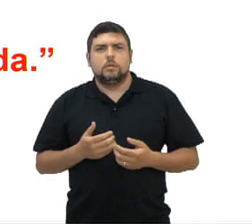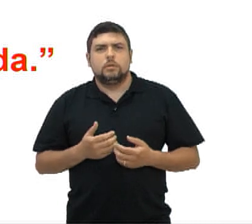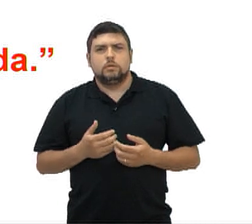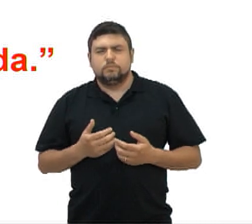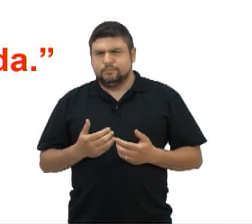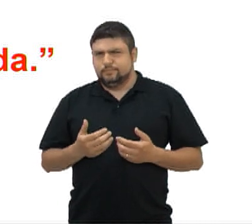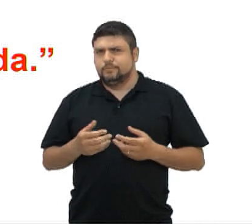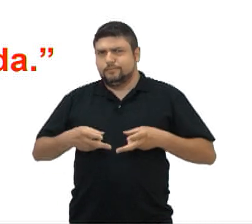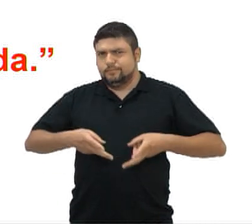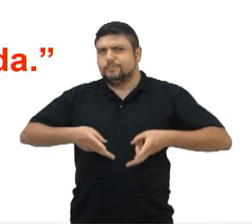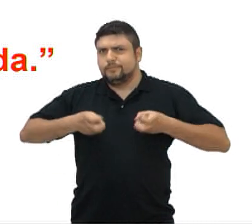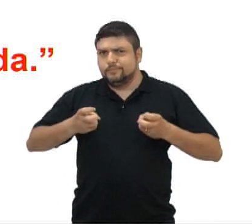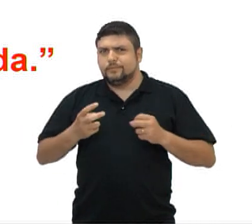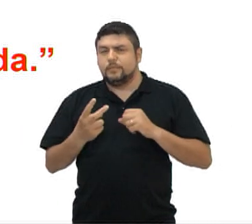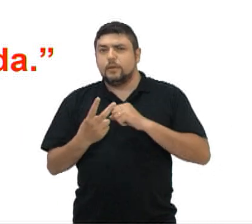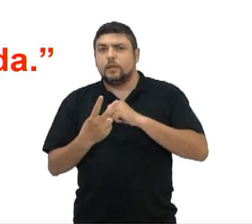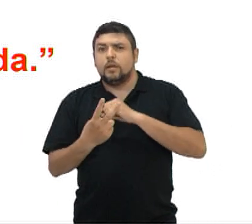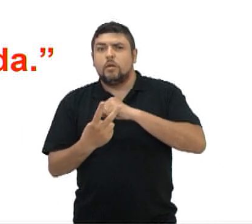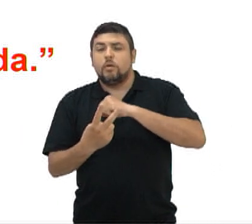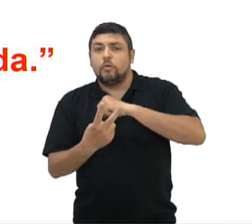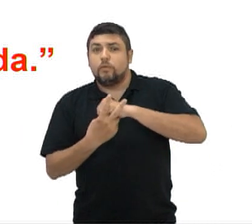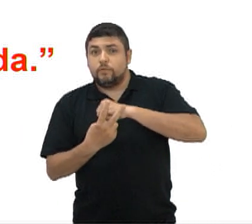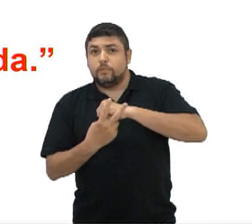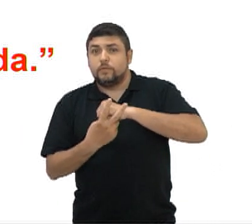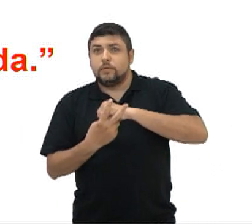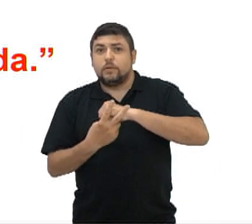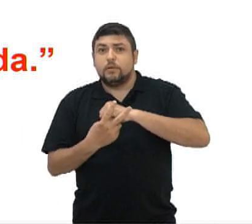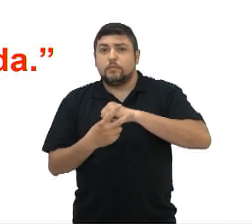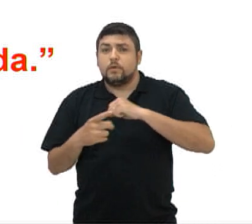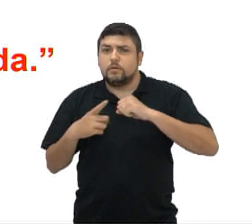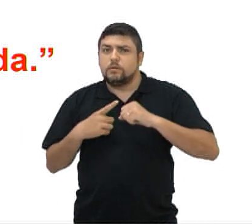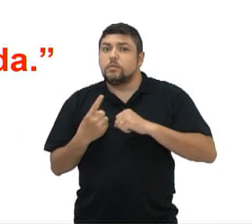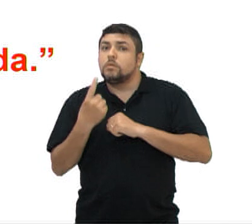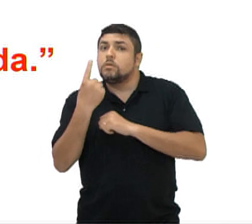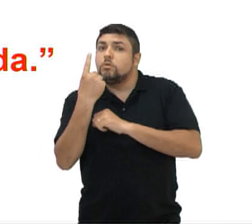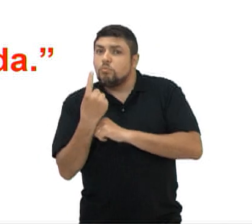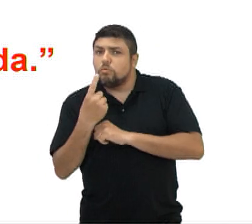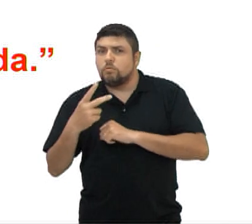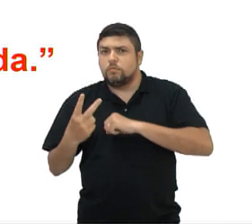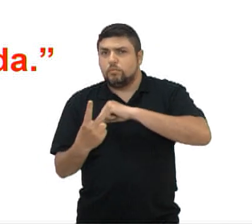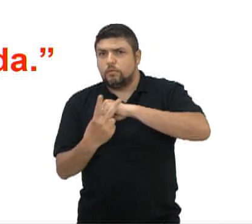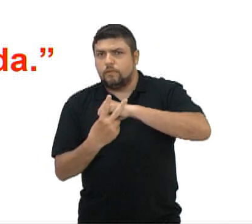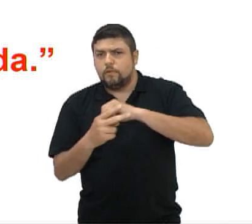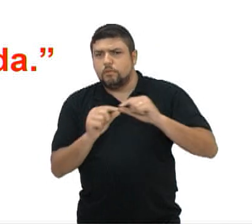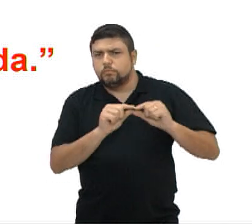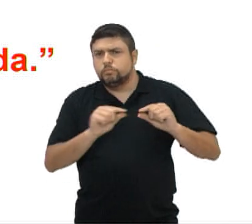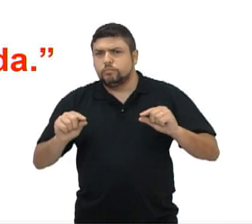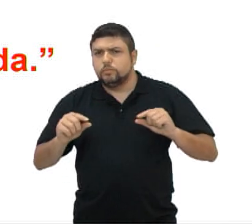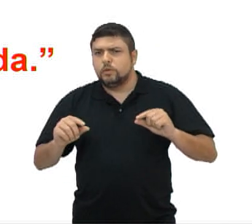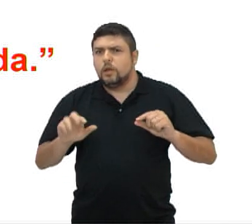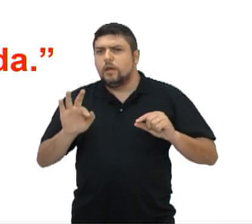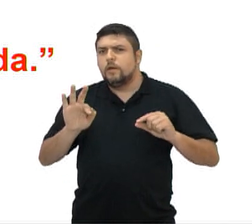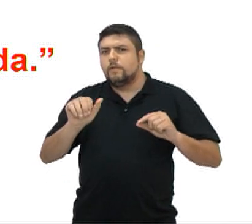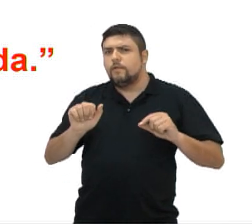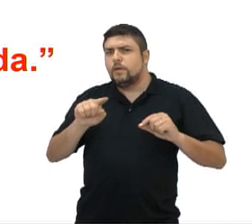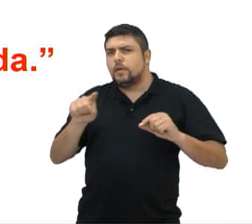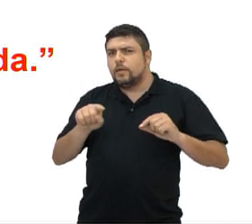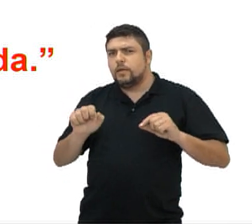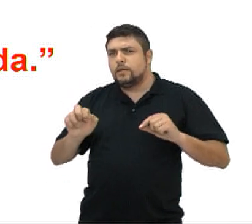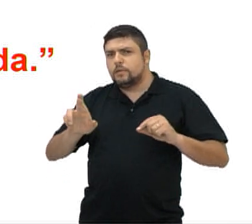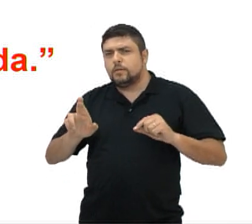né, que os verbos, o verbo, na verdade, só tem um verbo, né, ele está no presente, que é o verbo fazer.